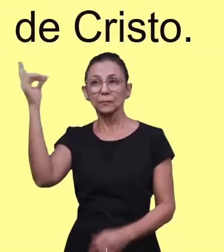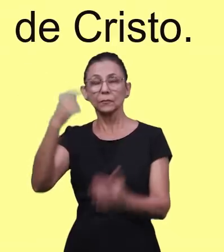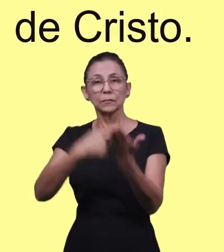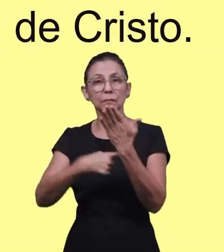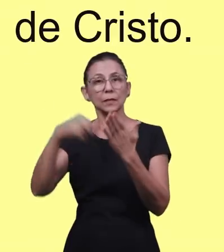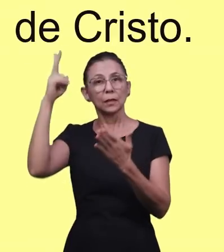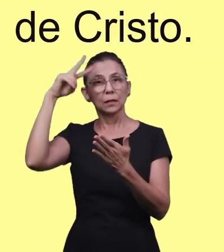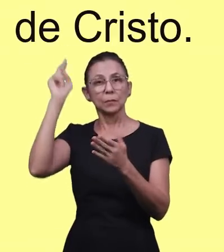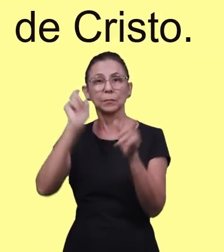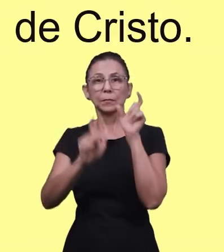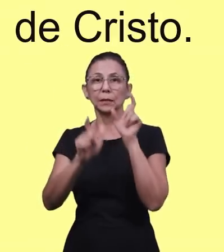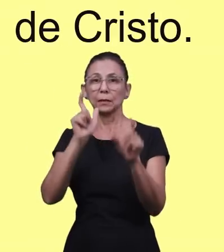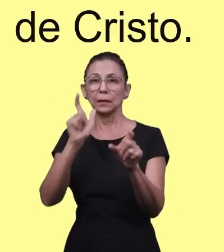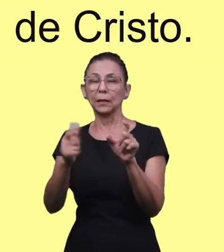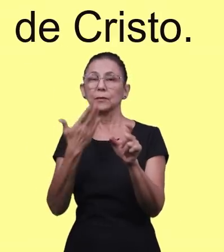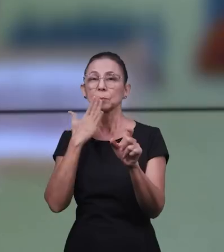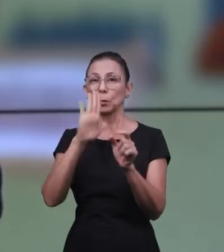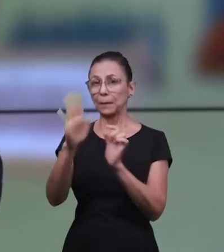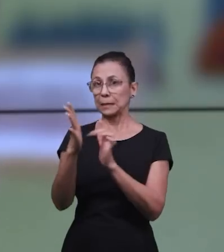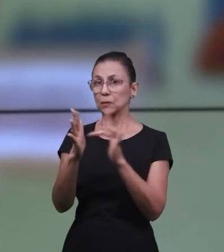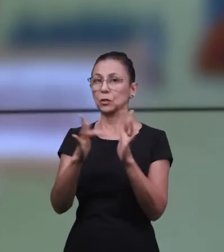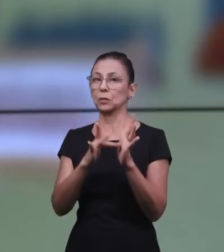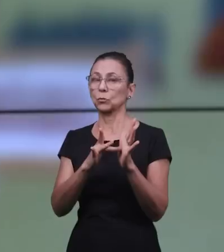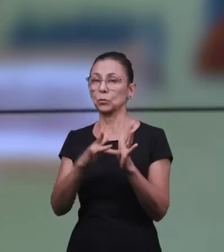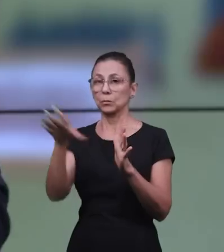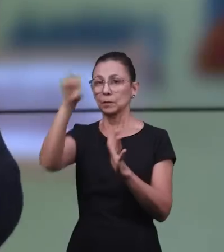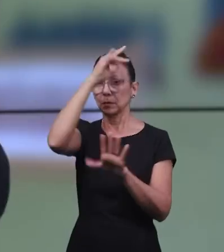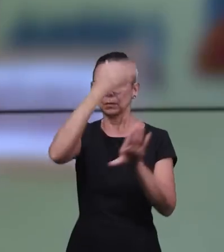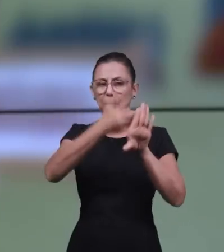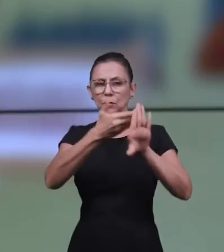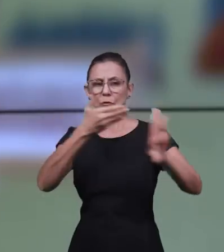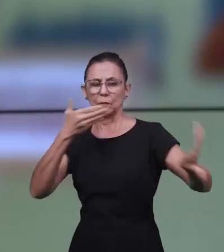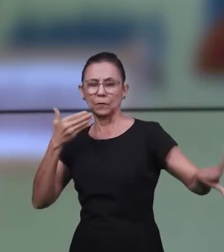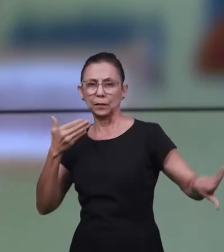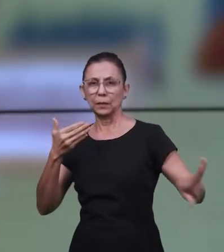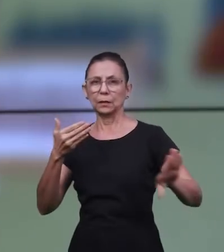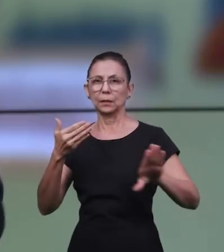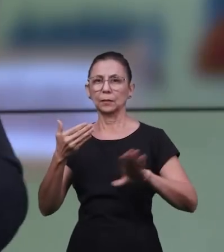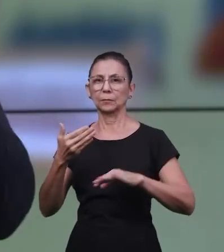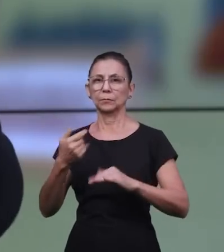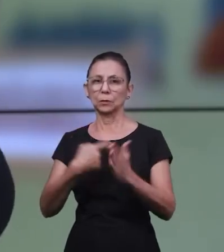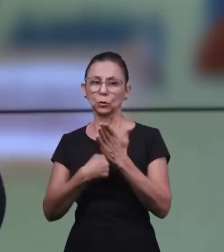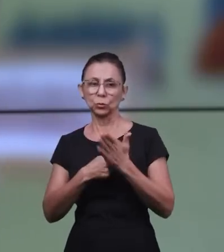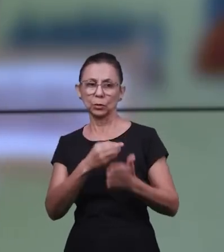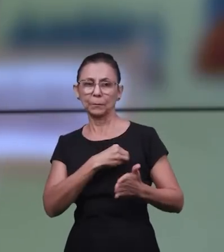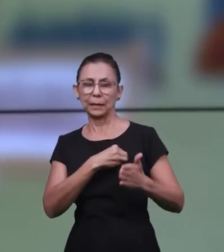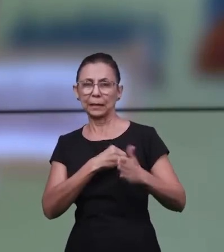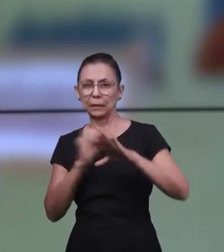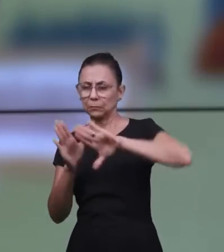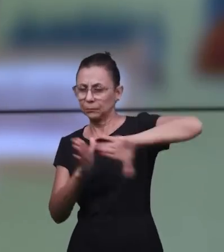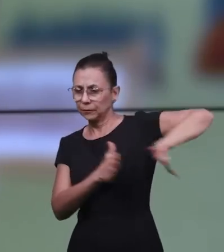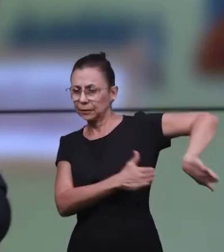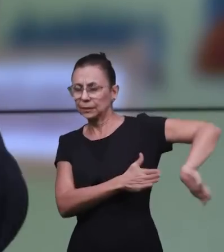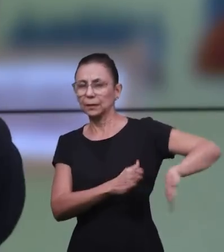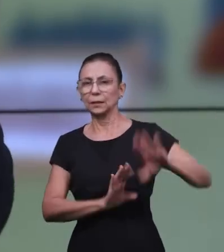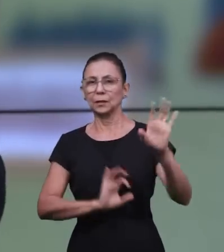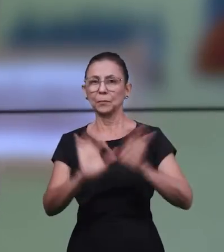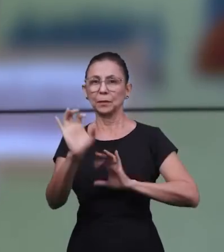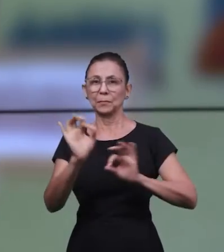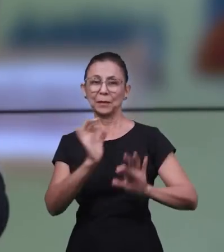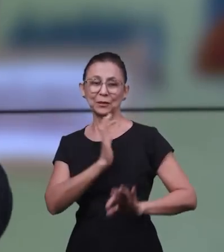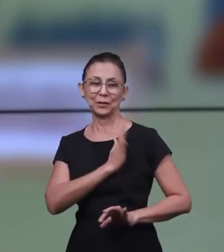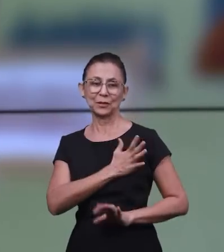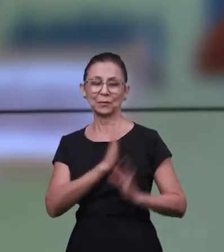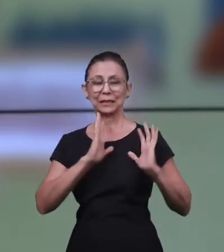o Espírito Santo que nos santifica, que nos dá poder para vencer o pecado e prepara o nosso coração